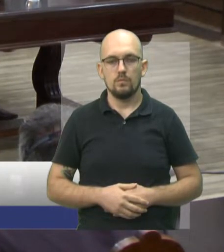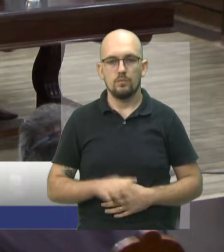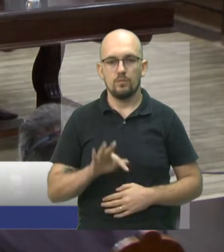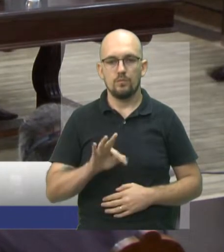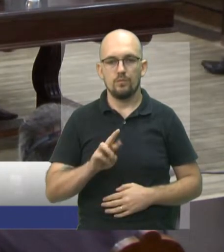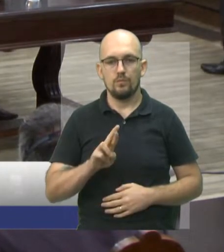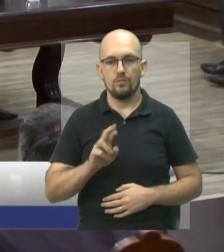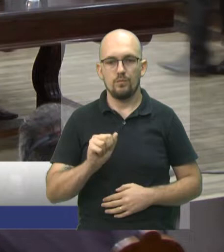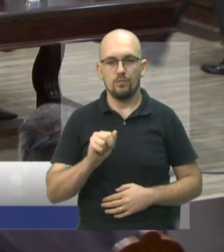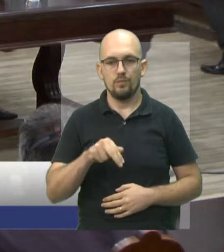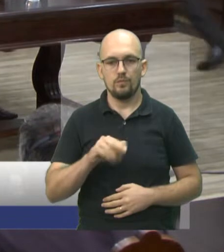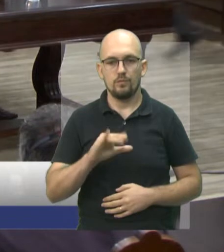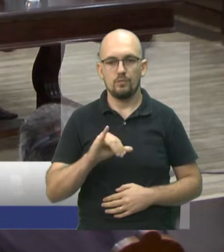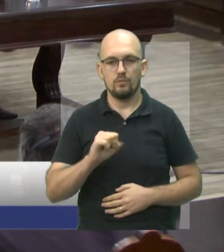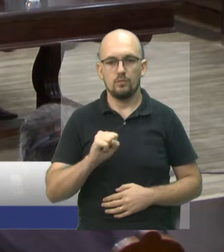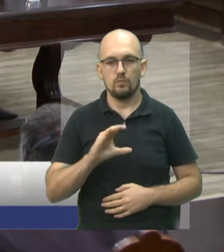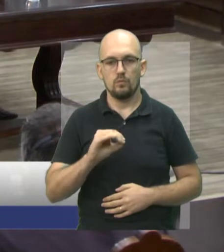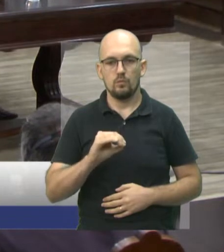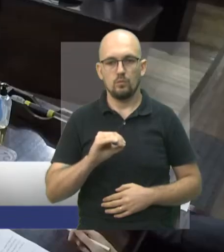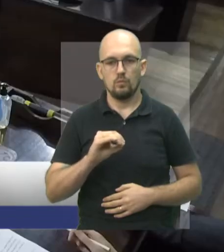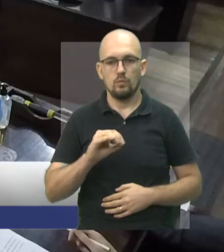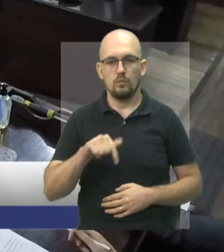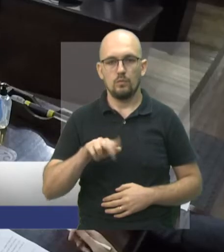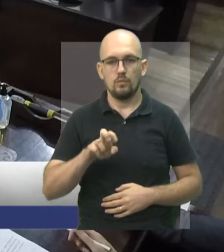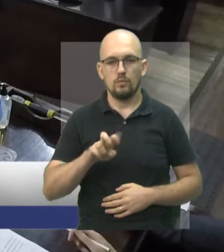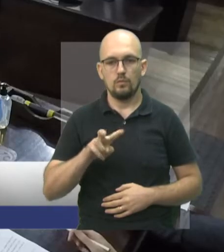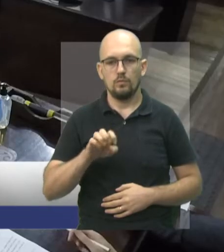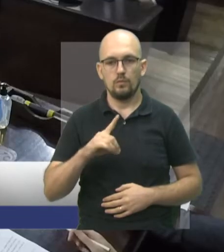Francisco Carlos Quevedo.